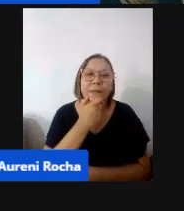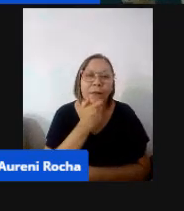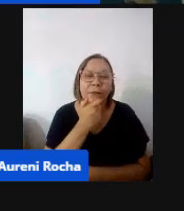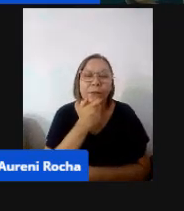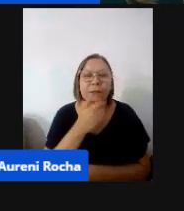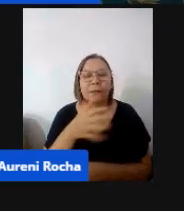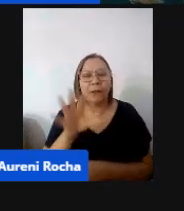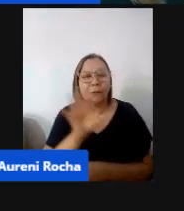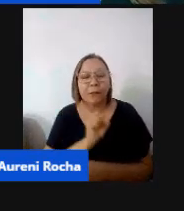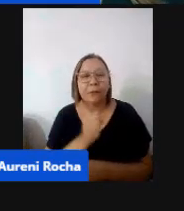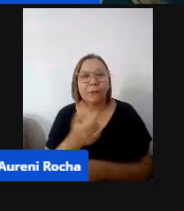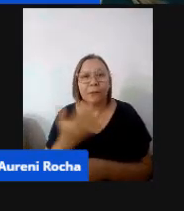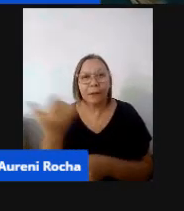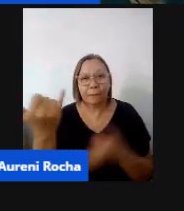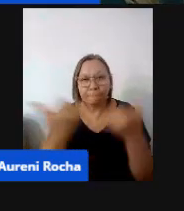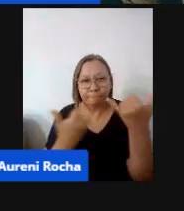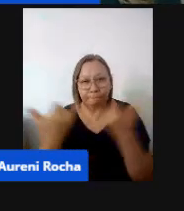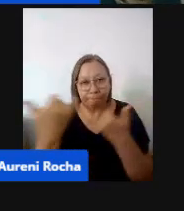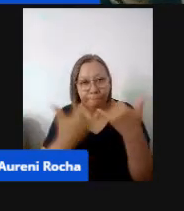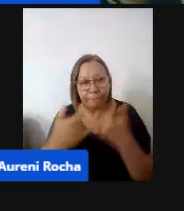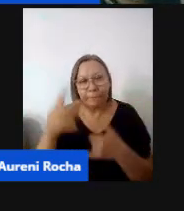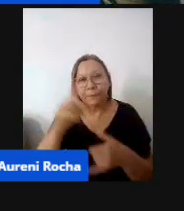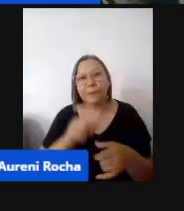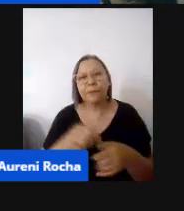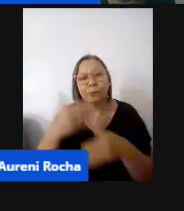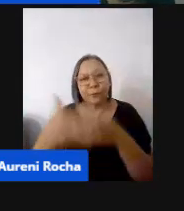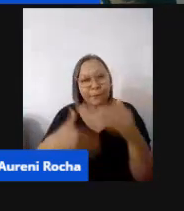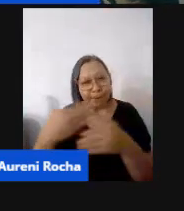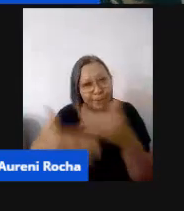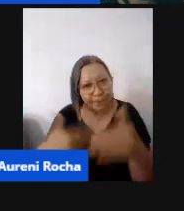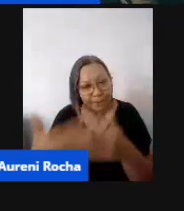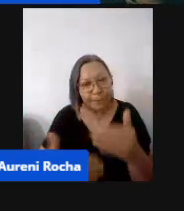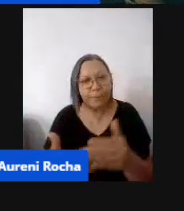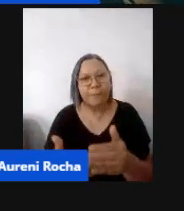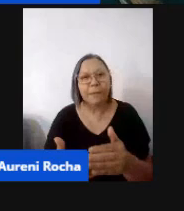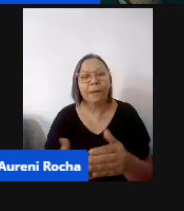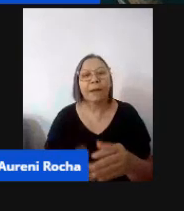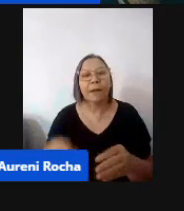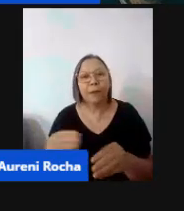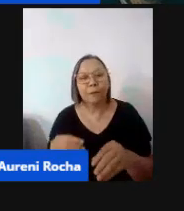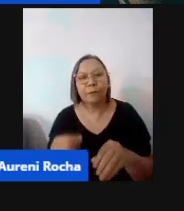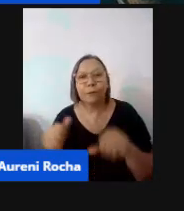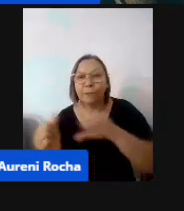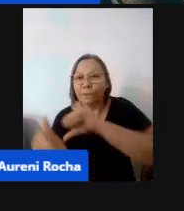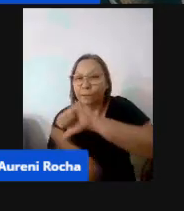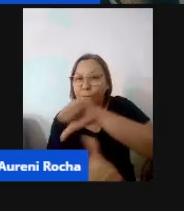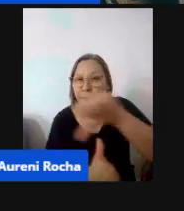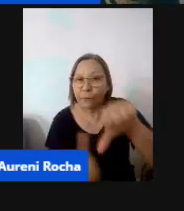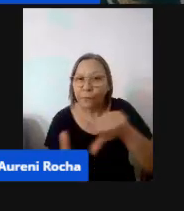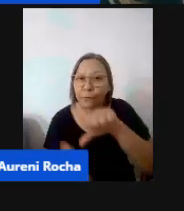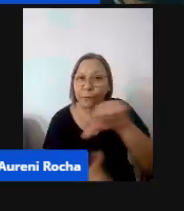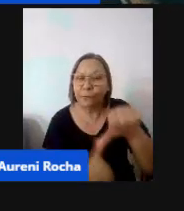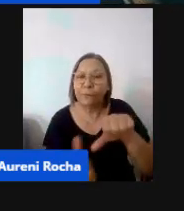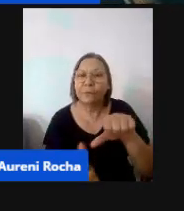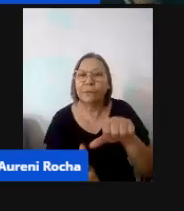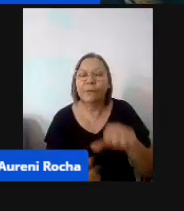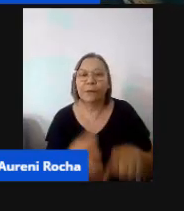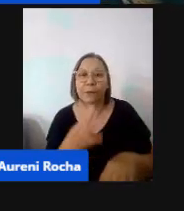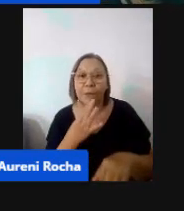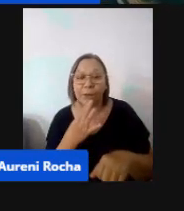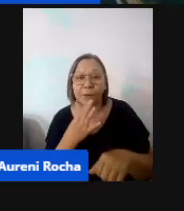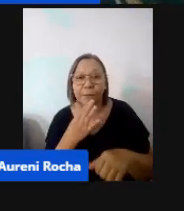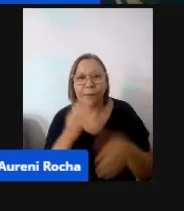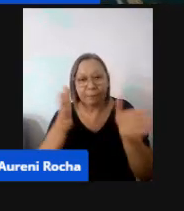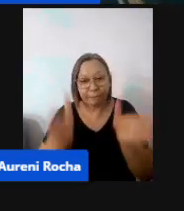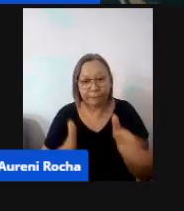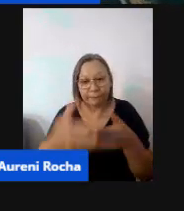inglesa. E aí, aos poucos, eu fui transferindo esse conhecimento para as minhas criações em sala de aula. Então,